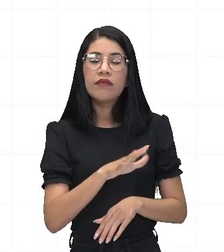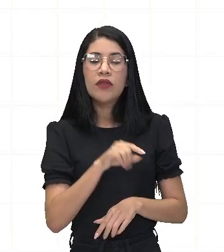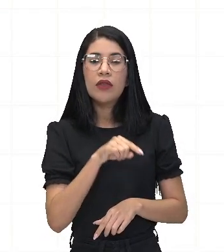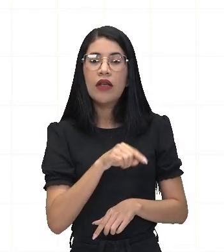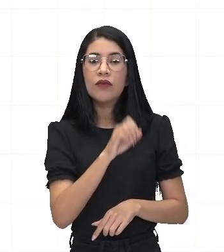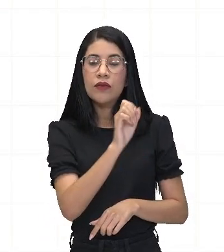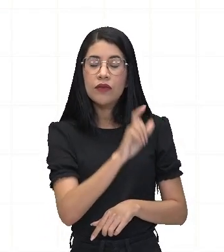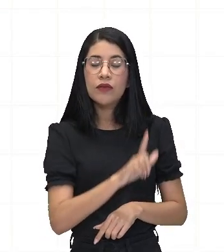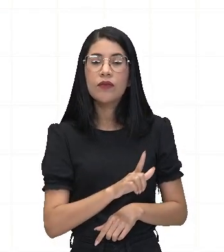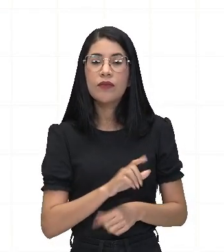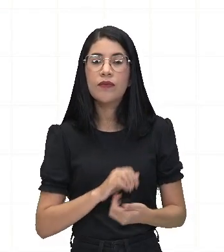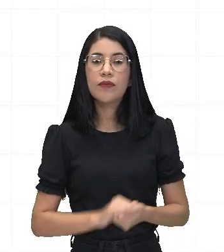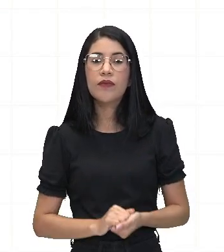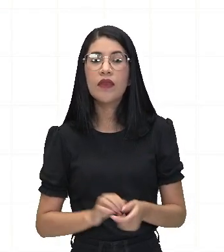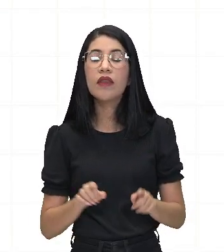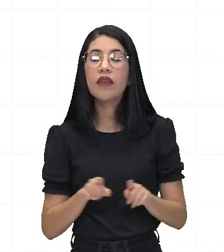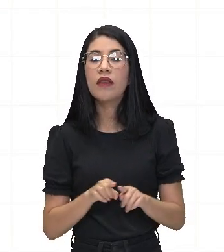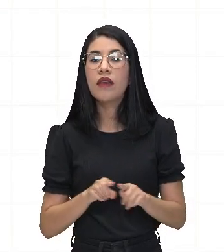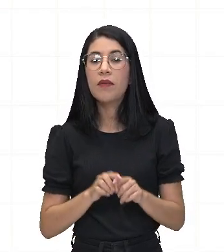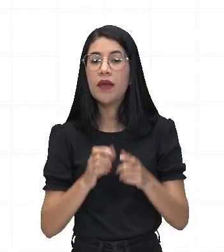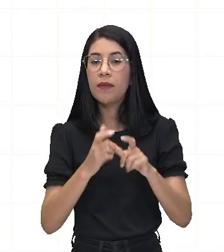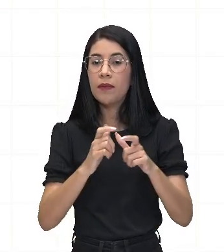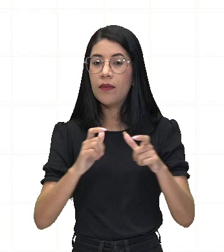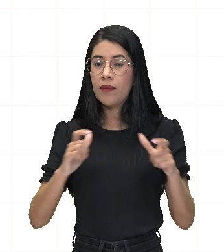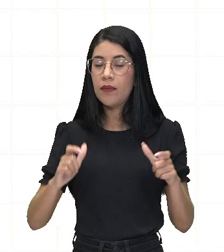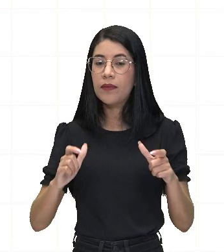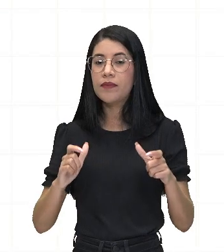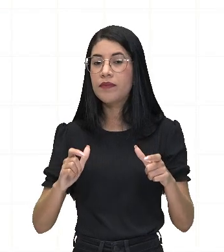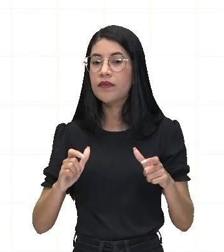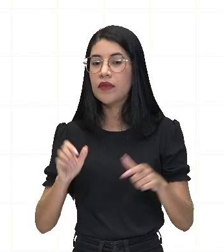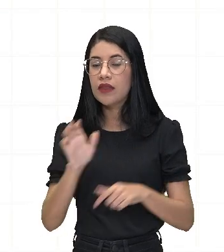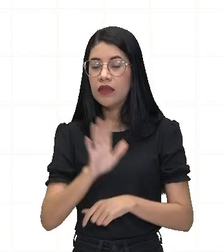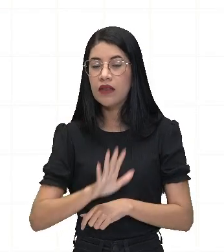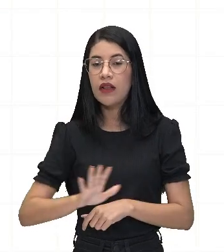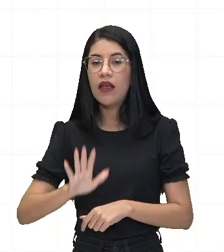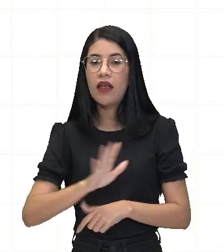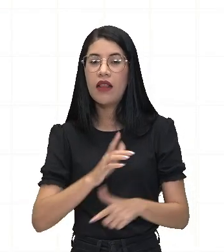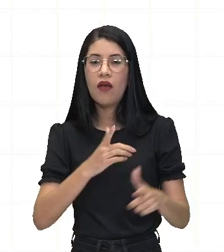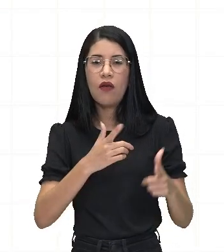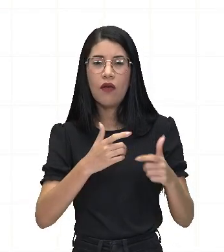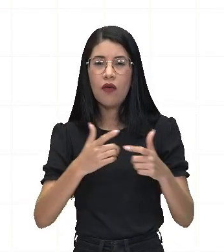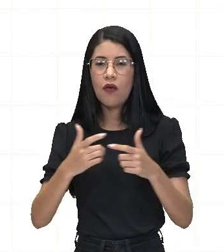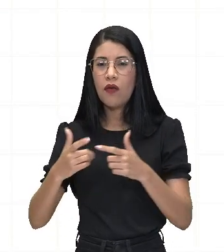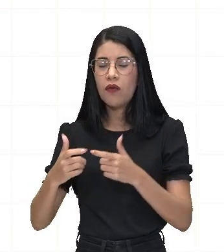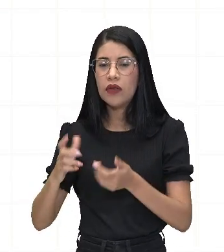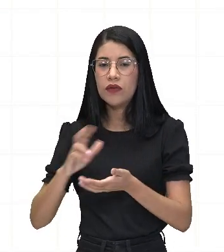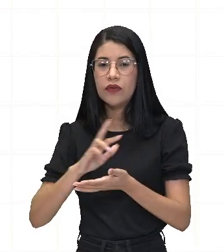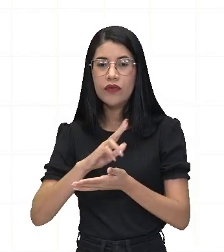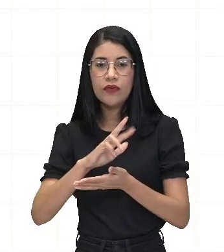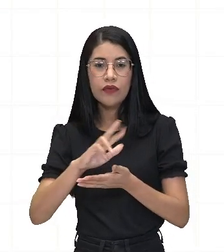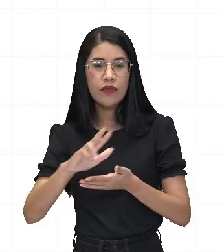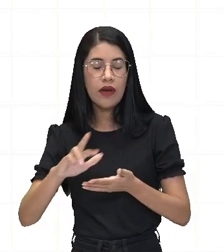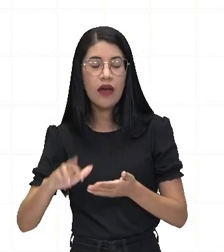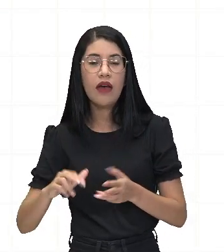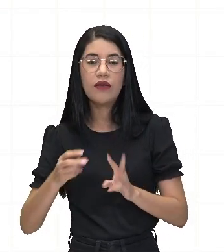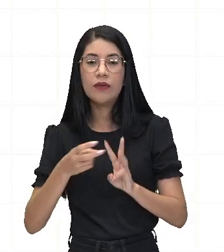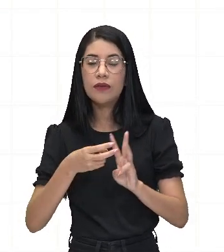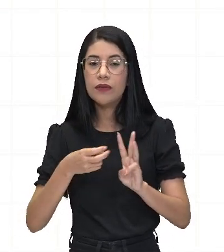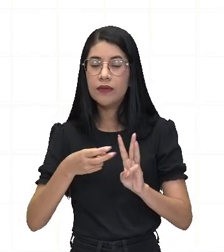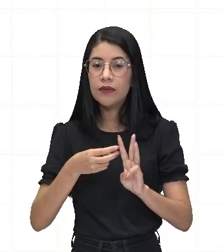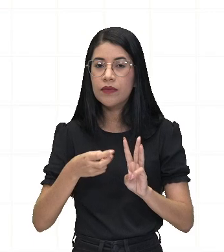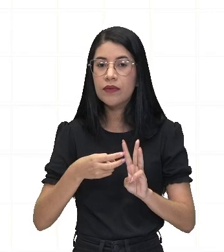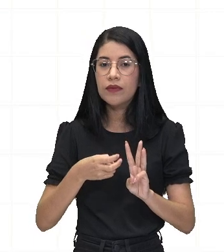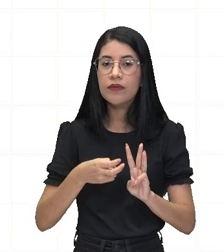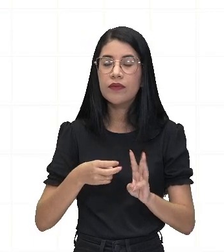região. Nós temos a expansão territorial, que gerou ali conflitos com os povos indígenas,